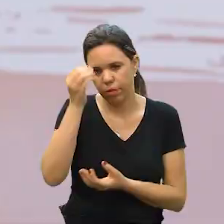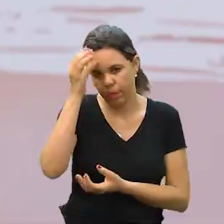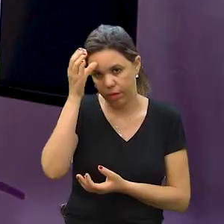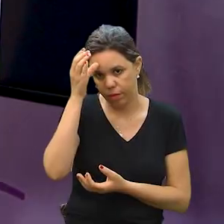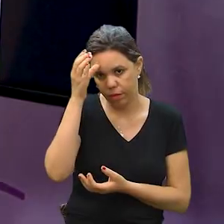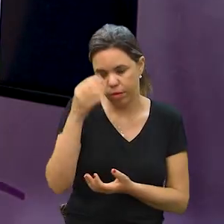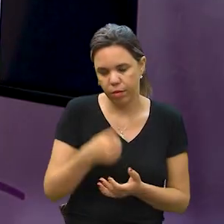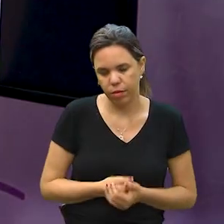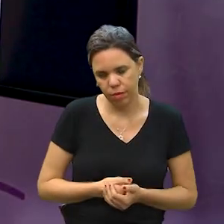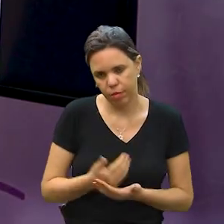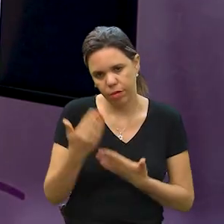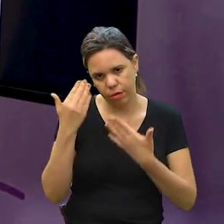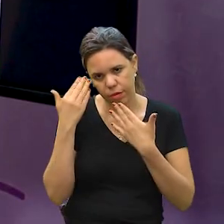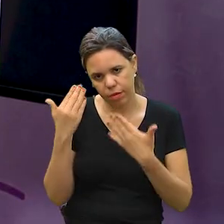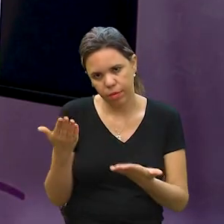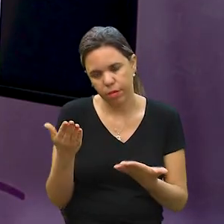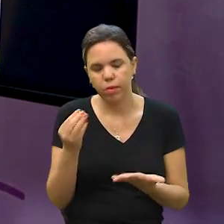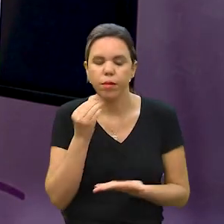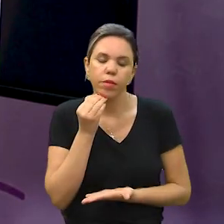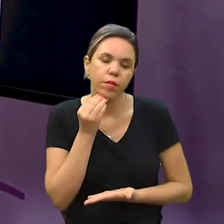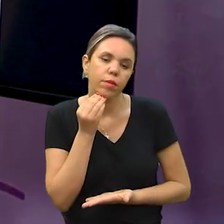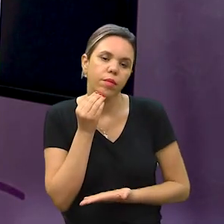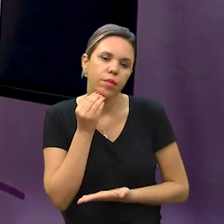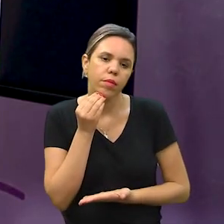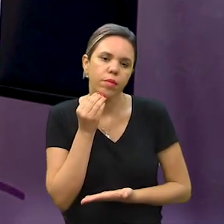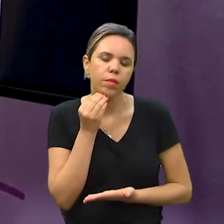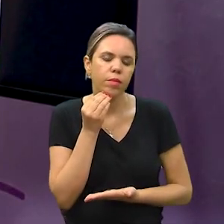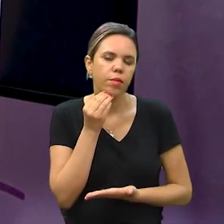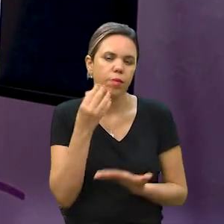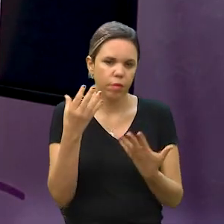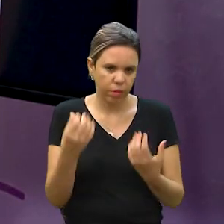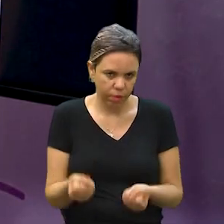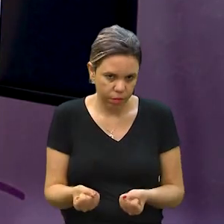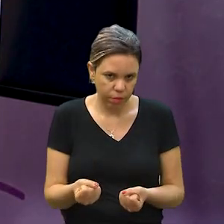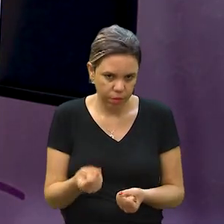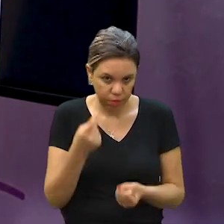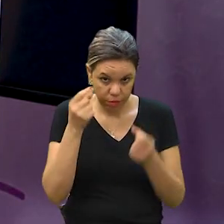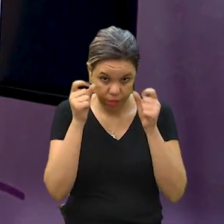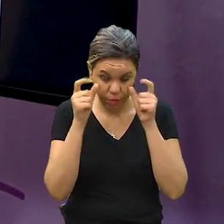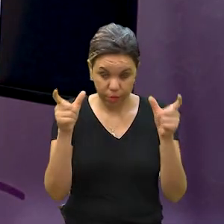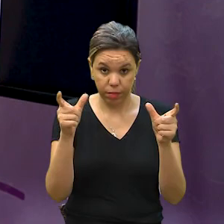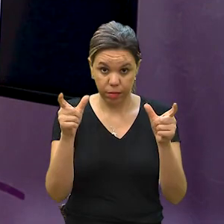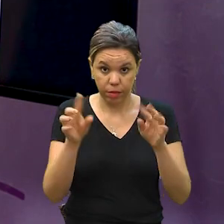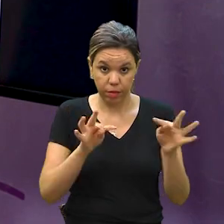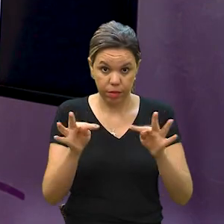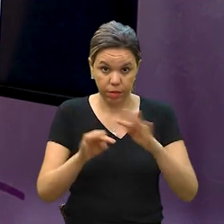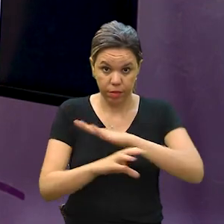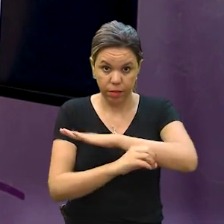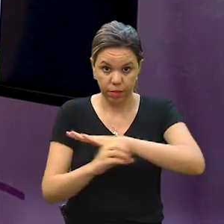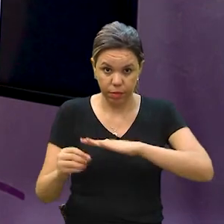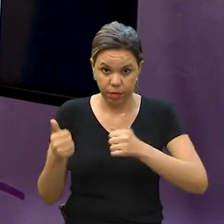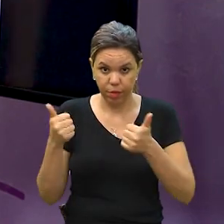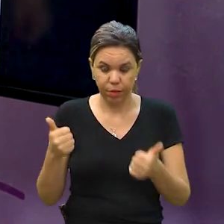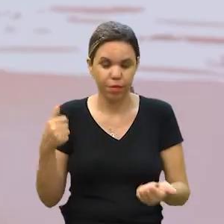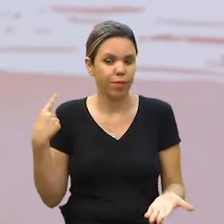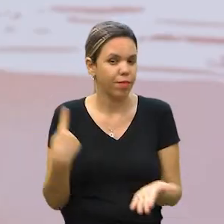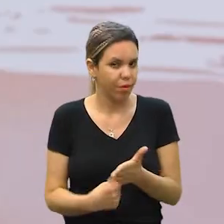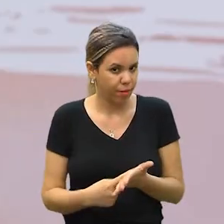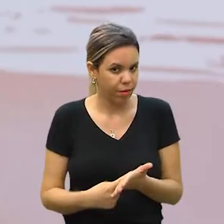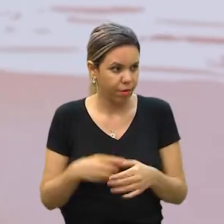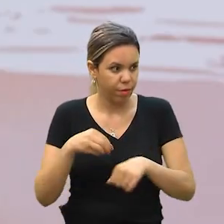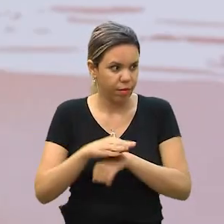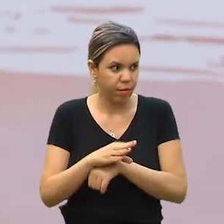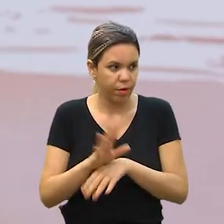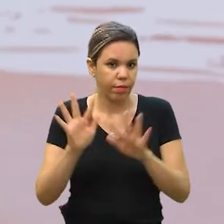informação. Agradeço muito a oportunidade, viu? E vamos lá, olhos abertos na prevenção da trombose, tá bem? E é com